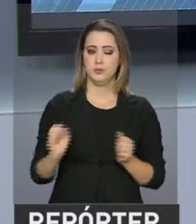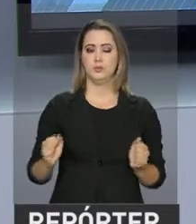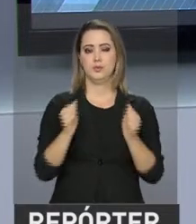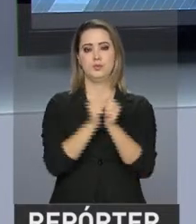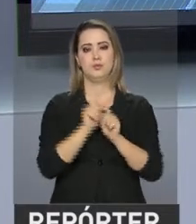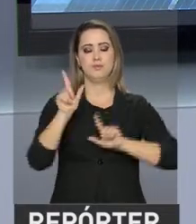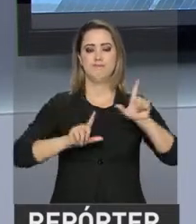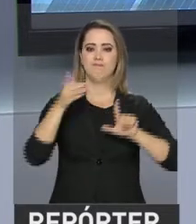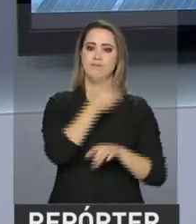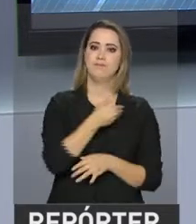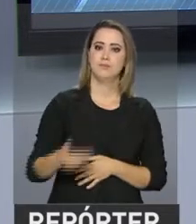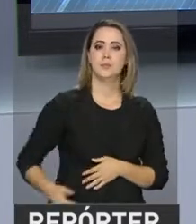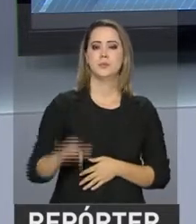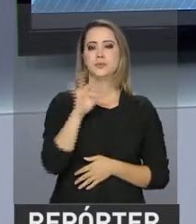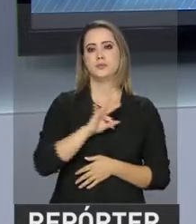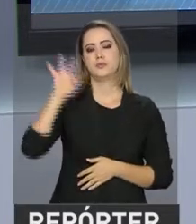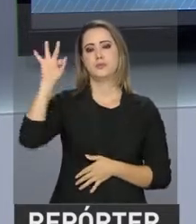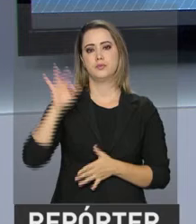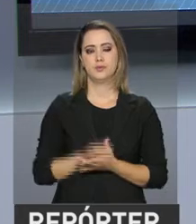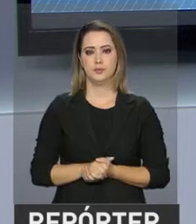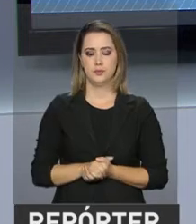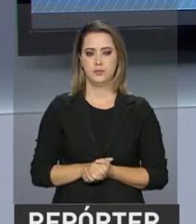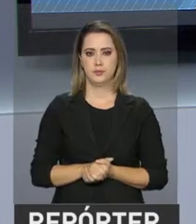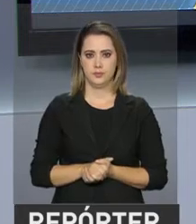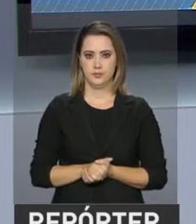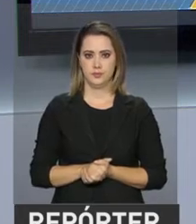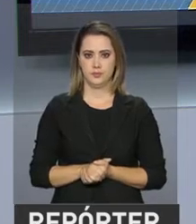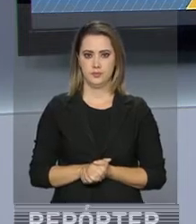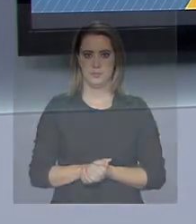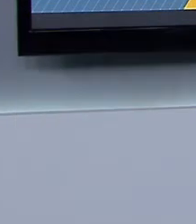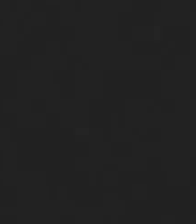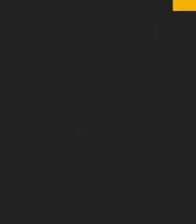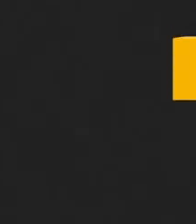você continue com a gente aqui na nbr a tv do governo federal